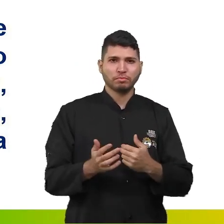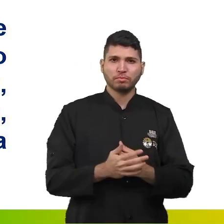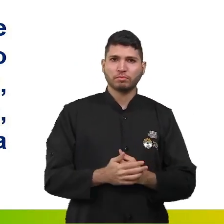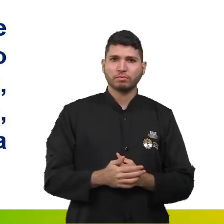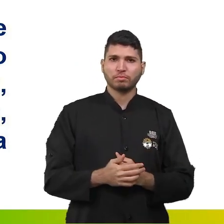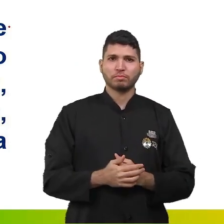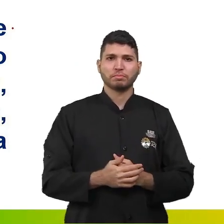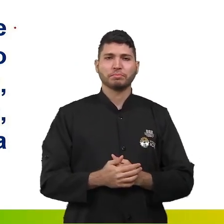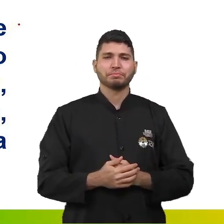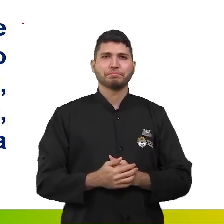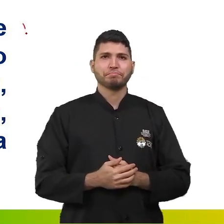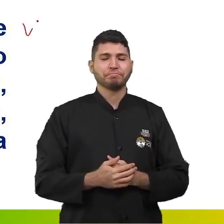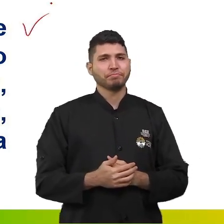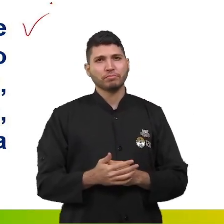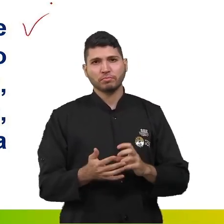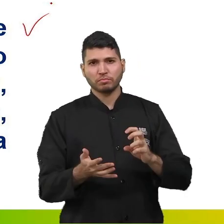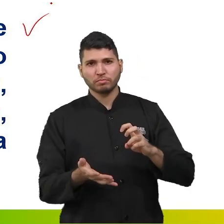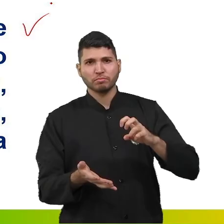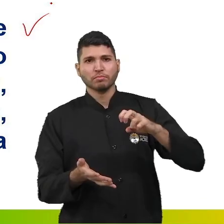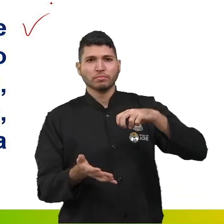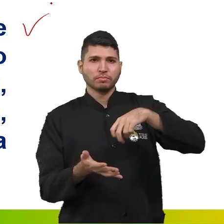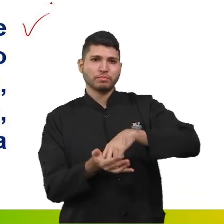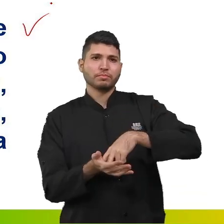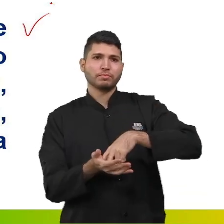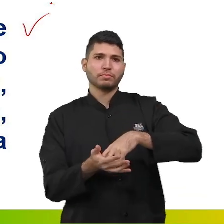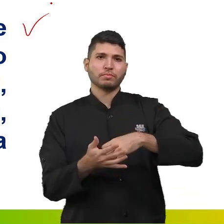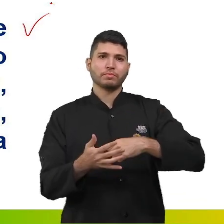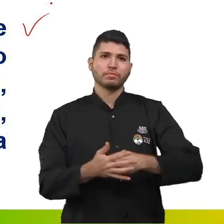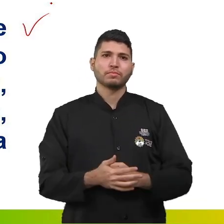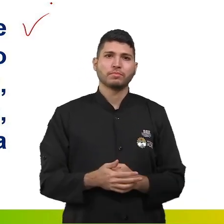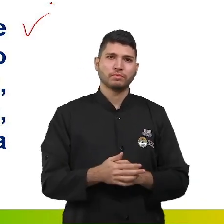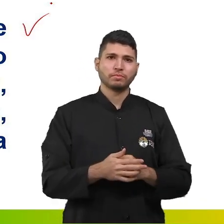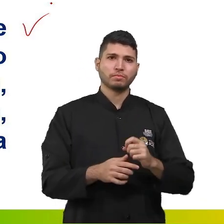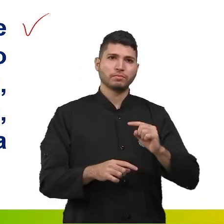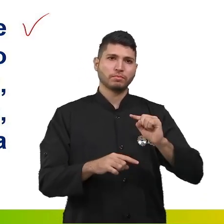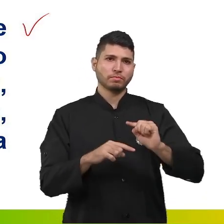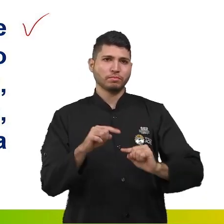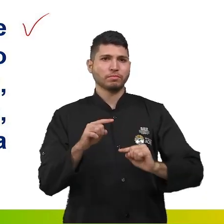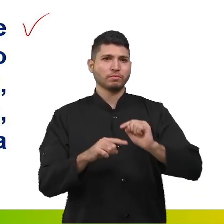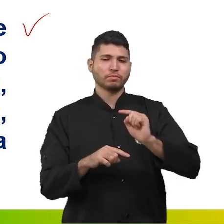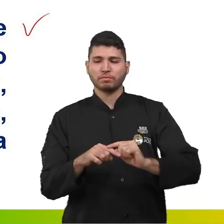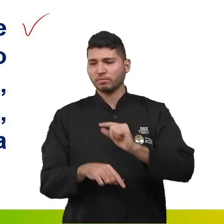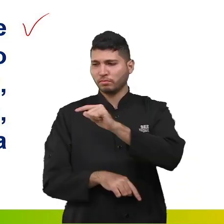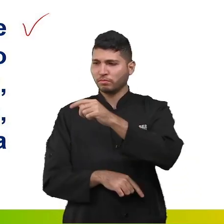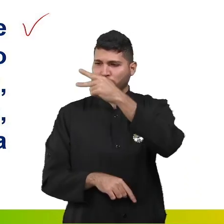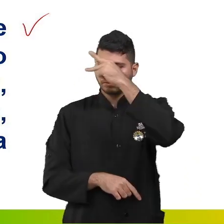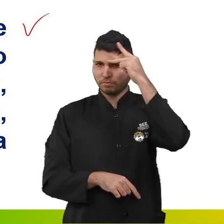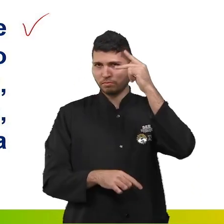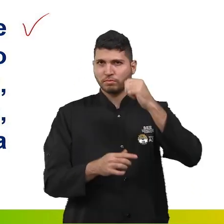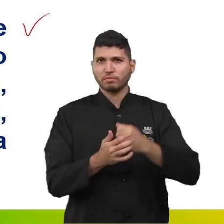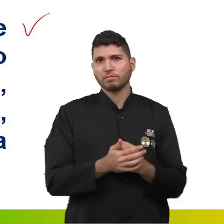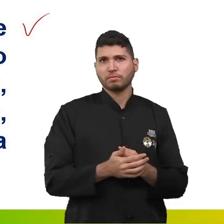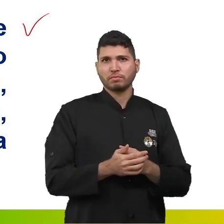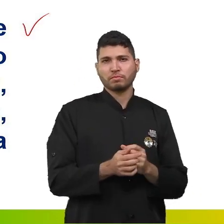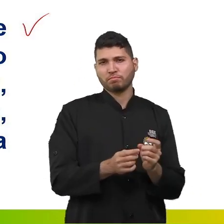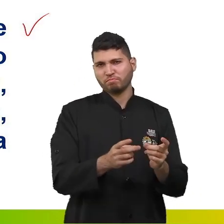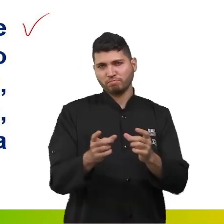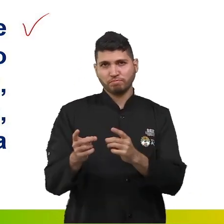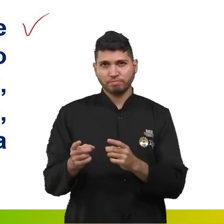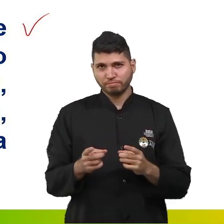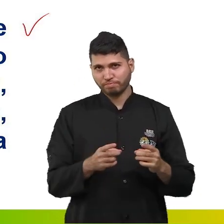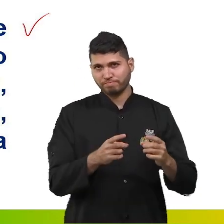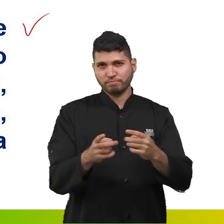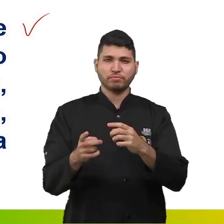Essa reificação permitia que fossem tratados como objetos, sujeitos à compra, venda e